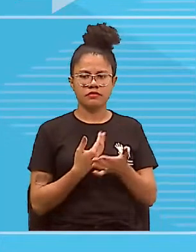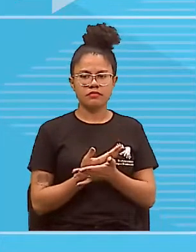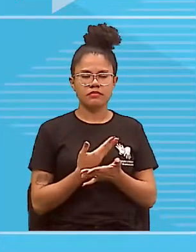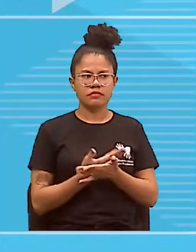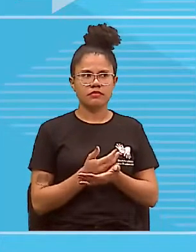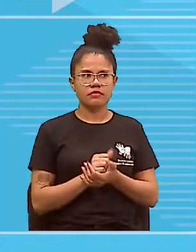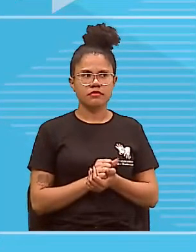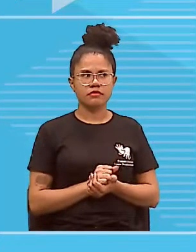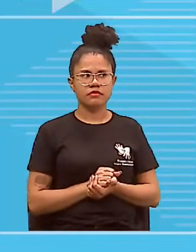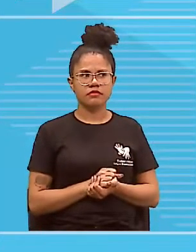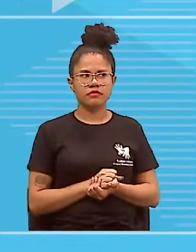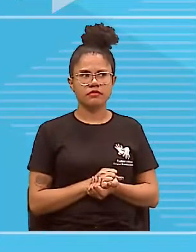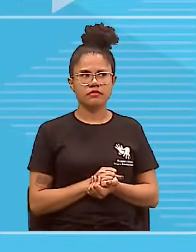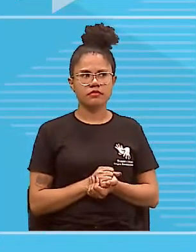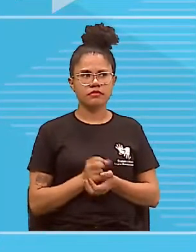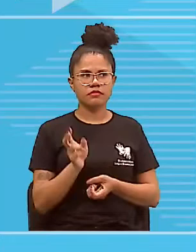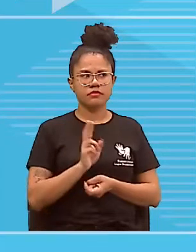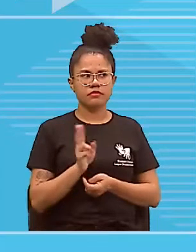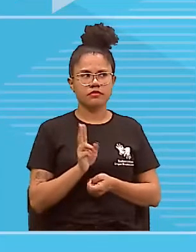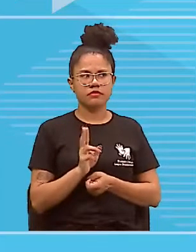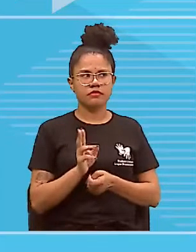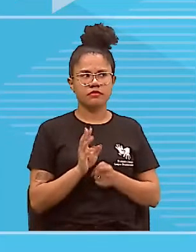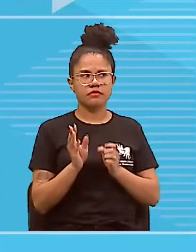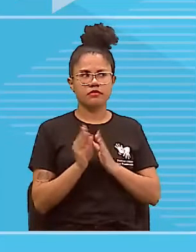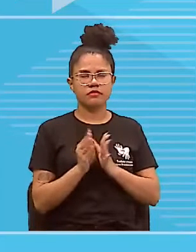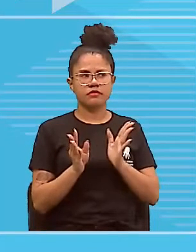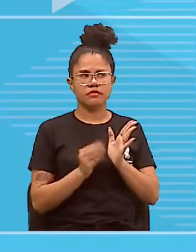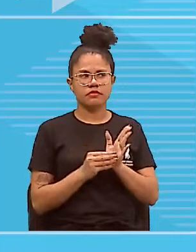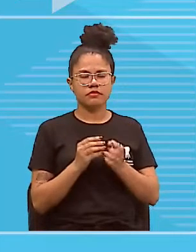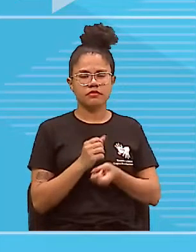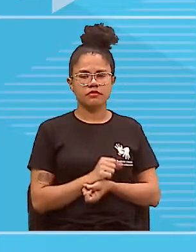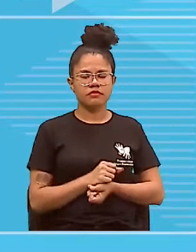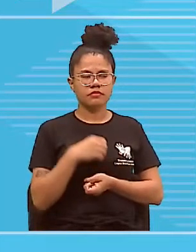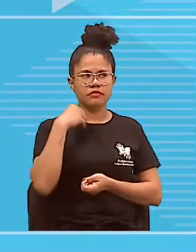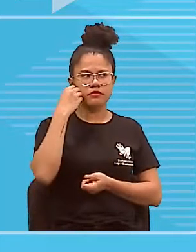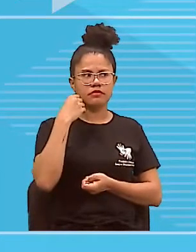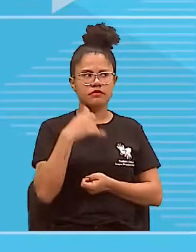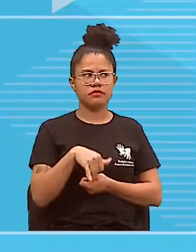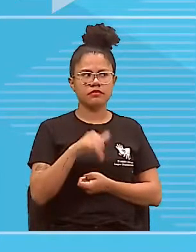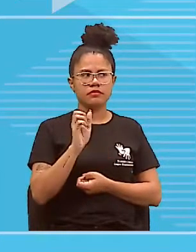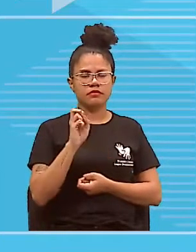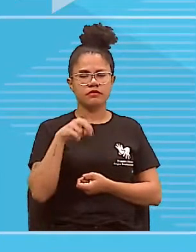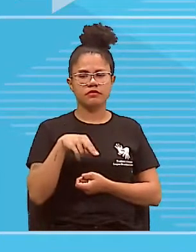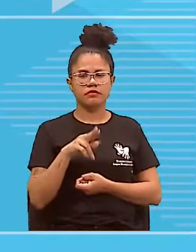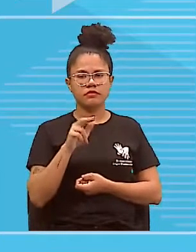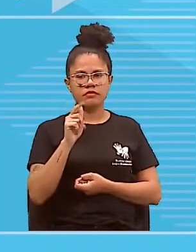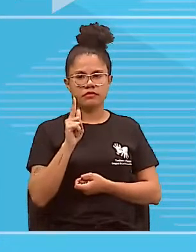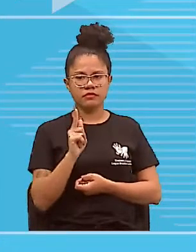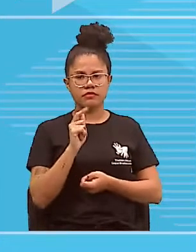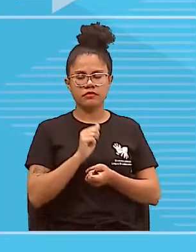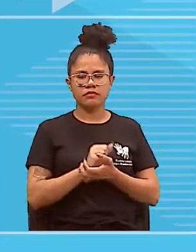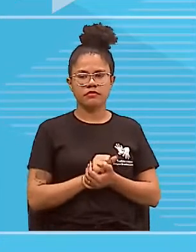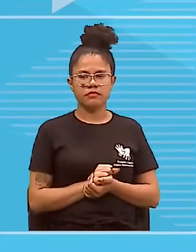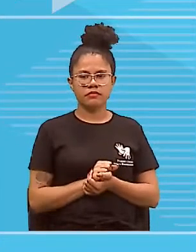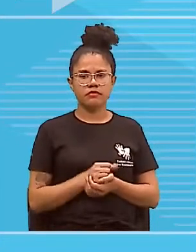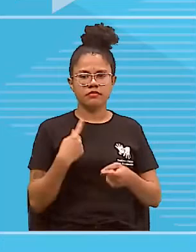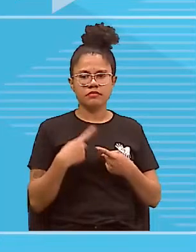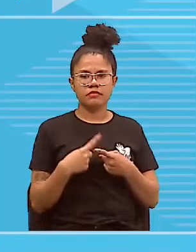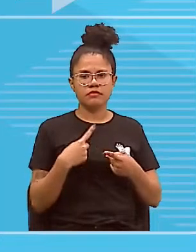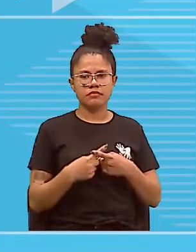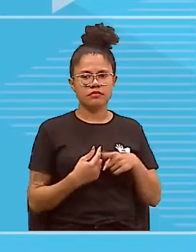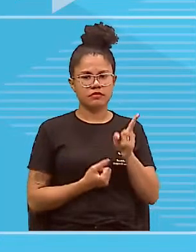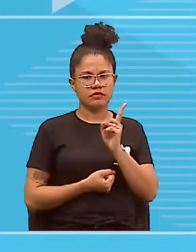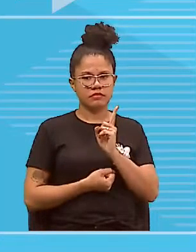nome de conteúdo o experimento de Yang tá porque Thomas Young